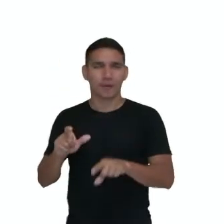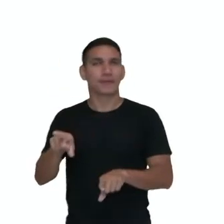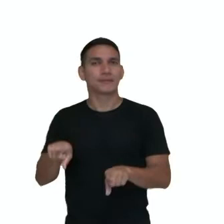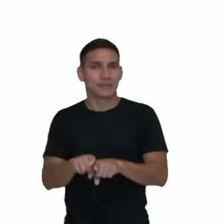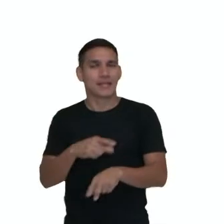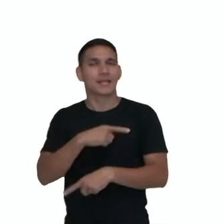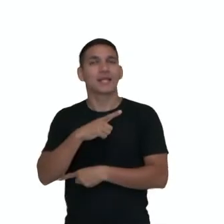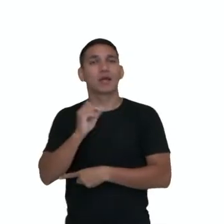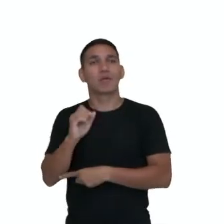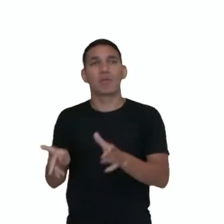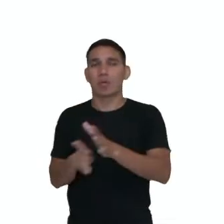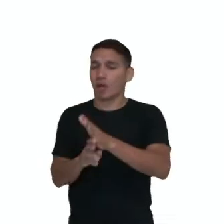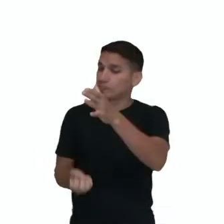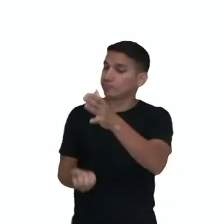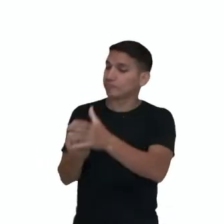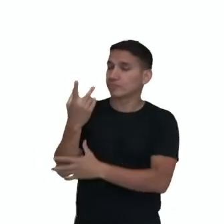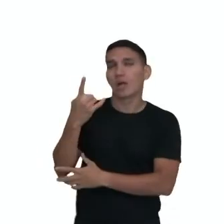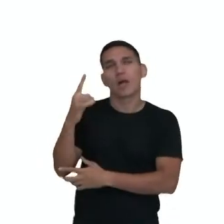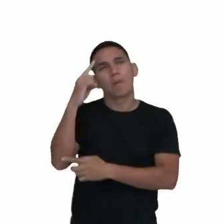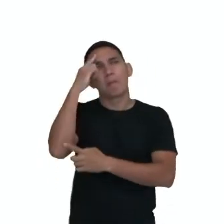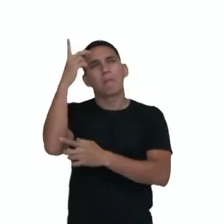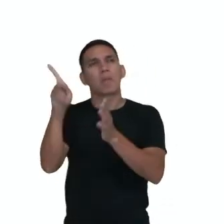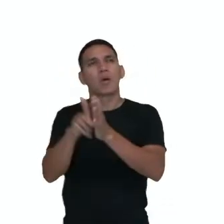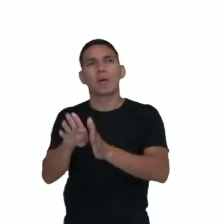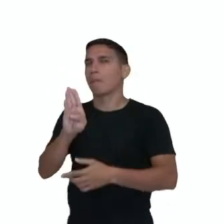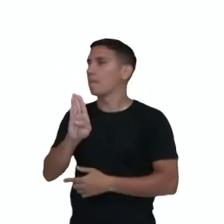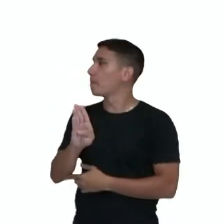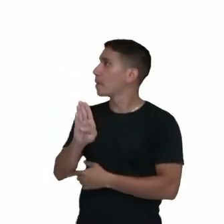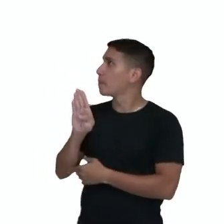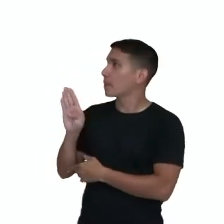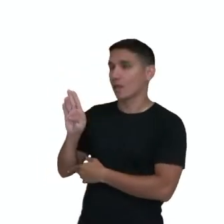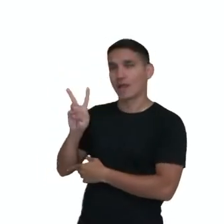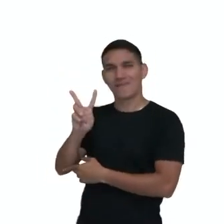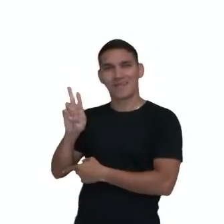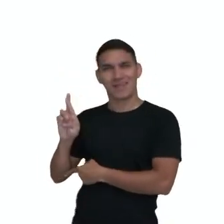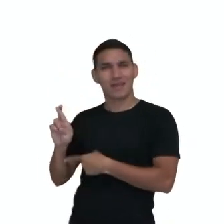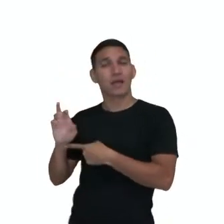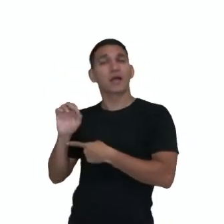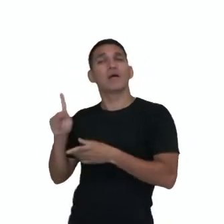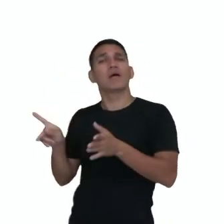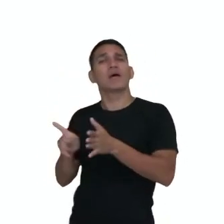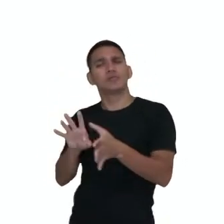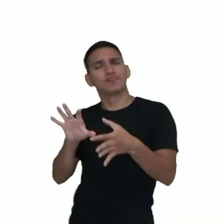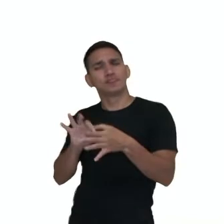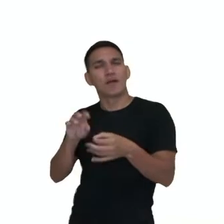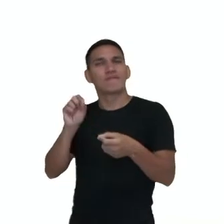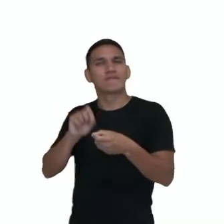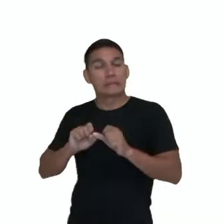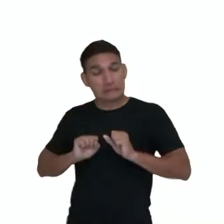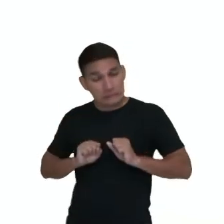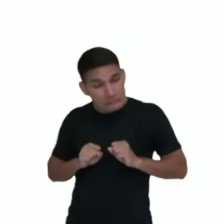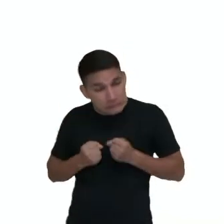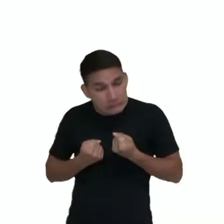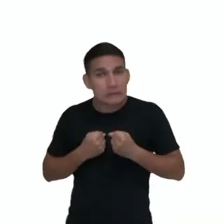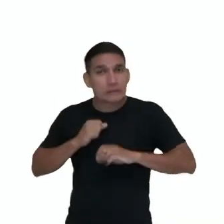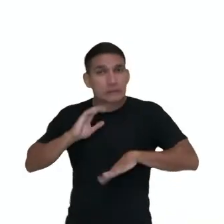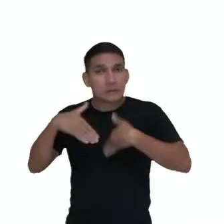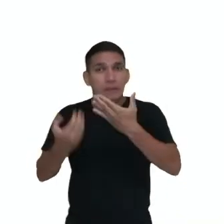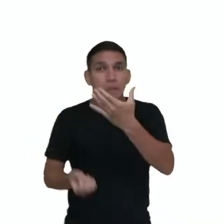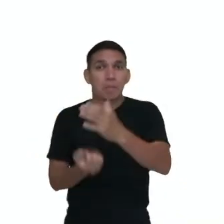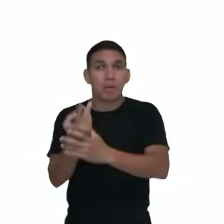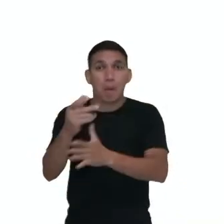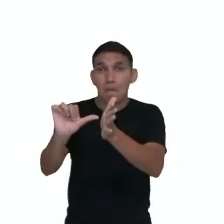Os fundadores da Black Box Virtual Reality fizeram de tudo para desenvolver o que seria